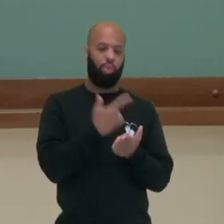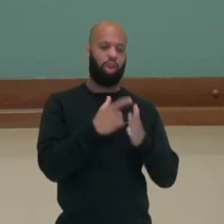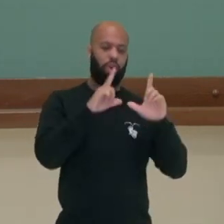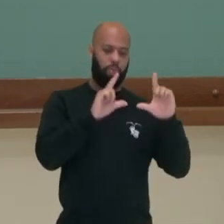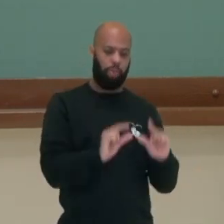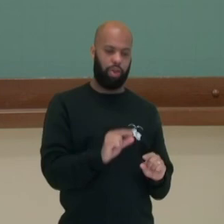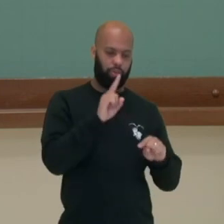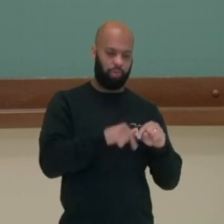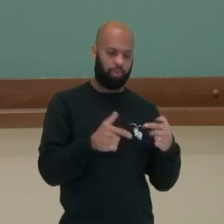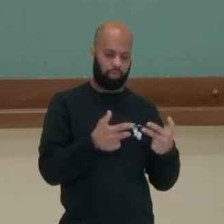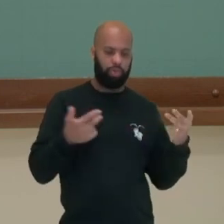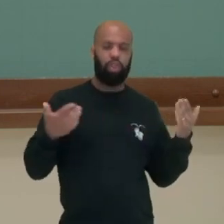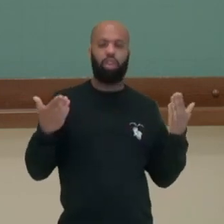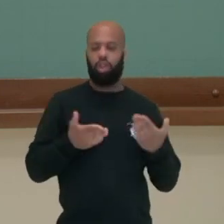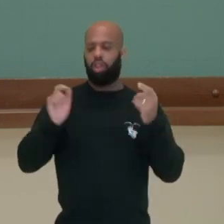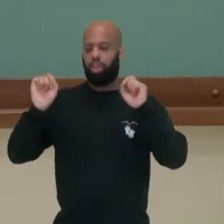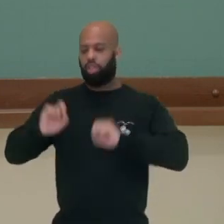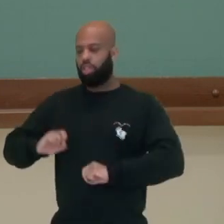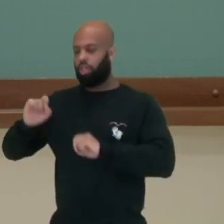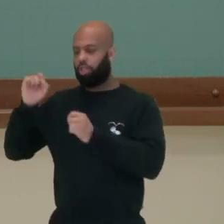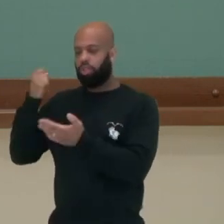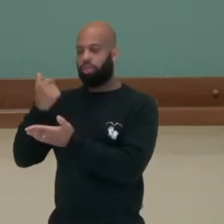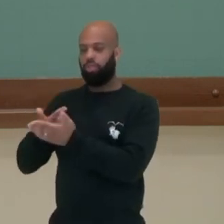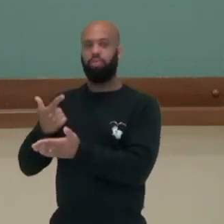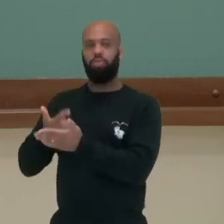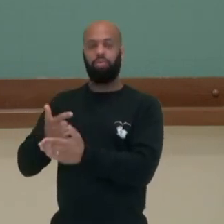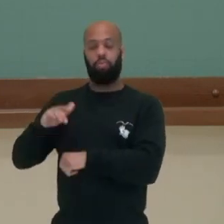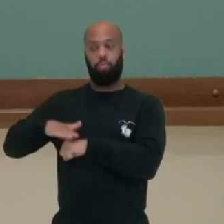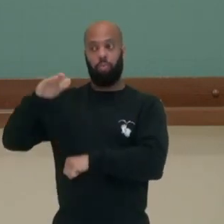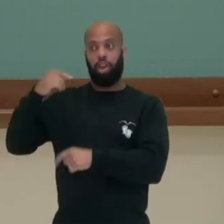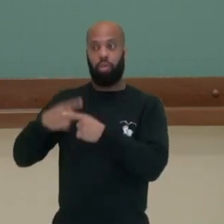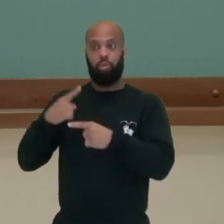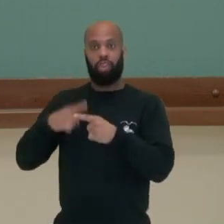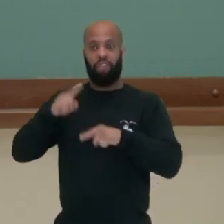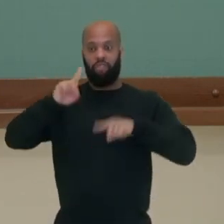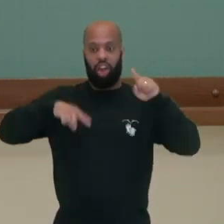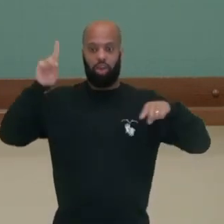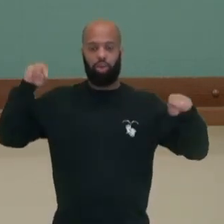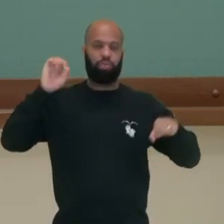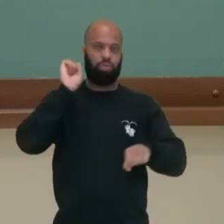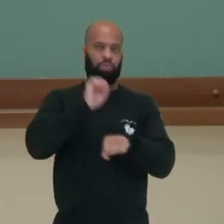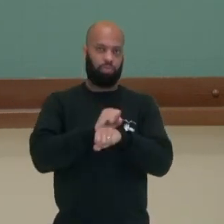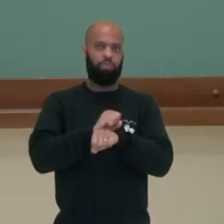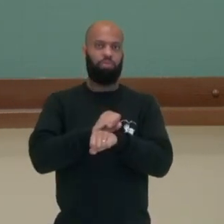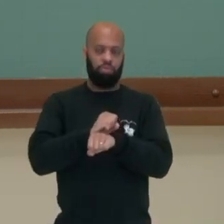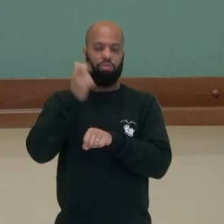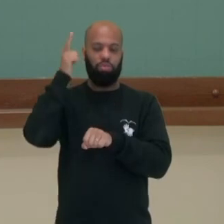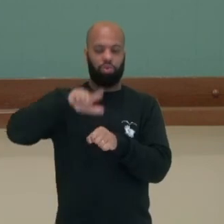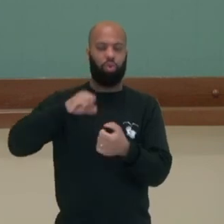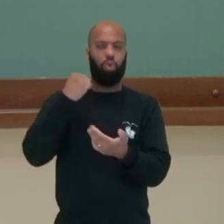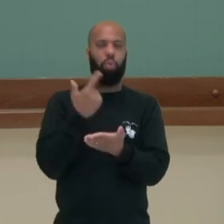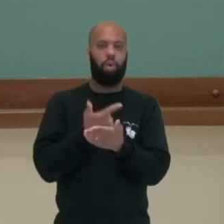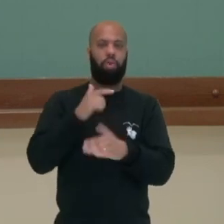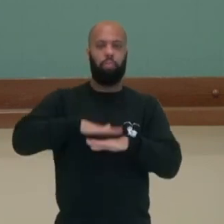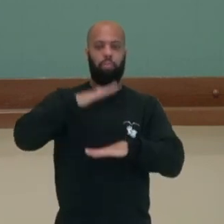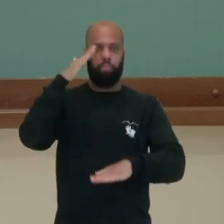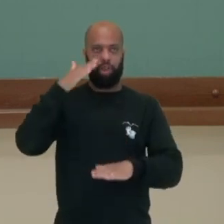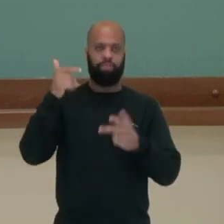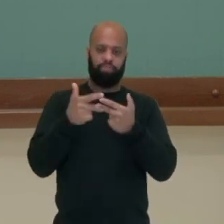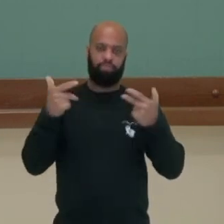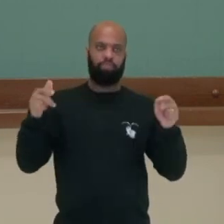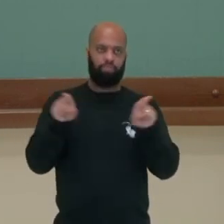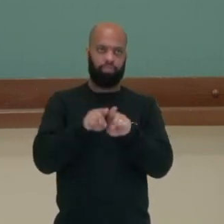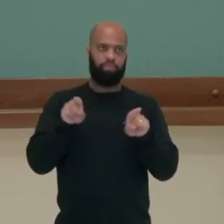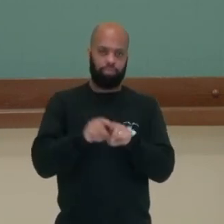produtos, agora poderia comprar mais produtos porque esses preços subiam menos. A população pôde comprar mais, maior acesso às